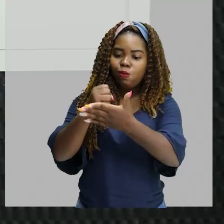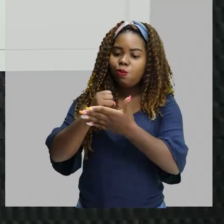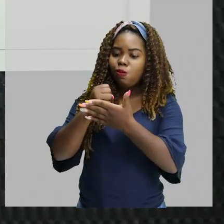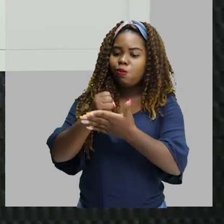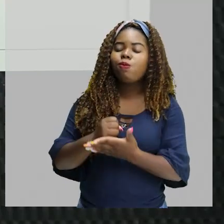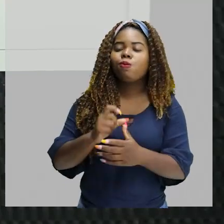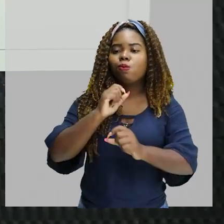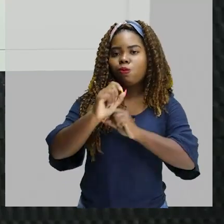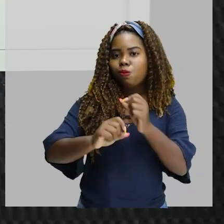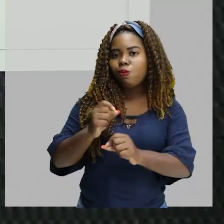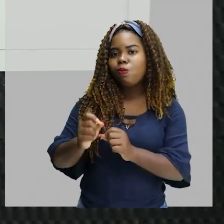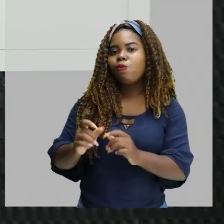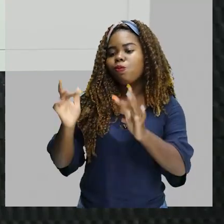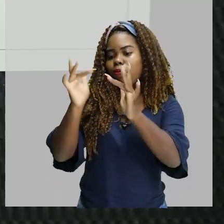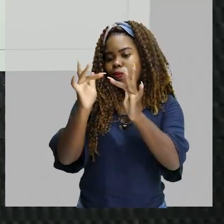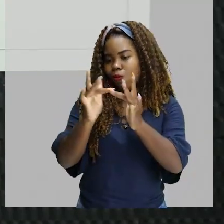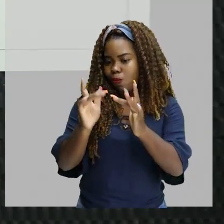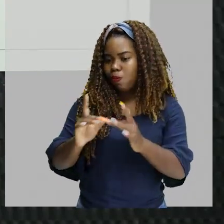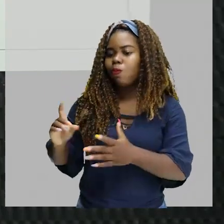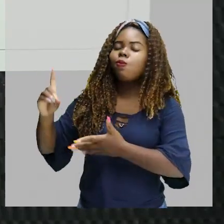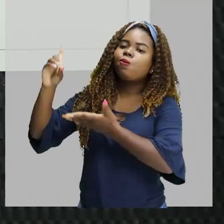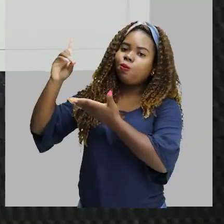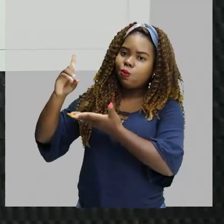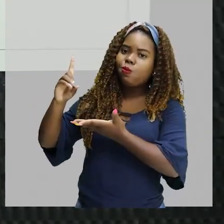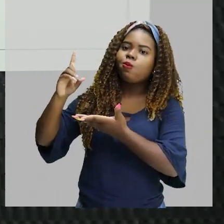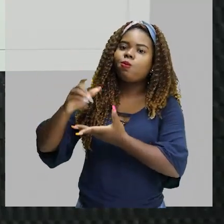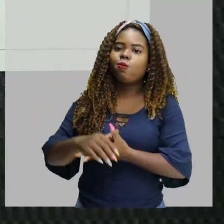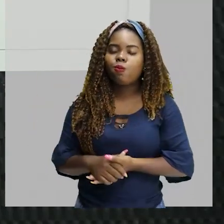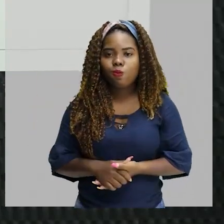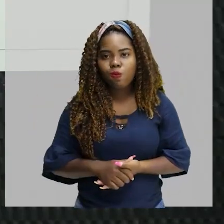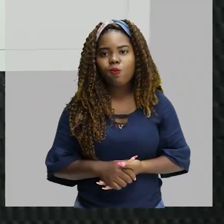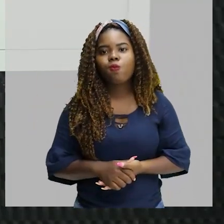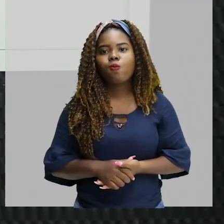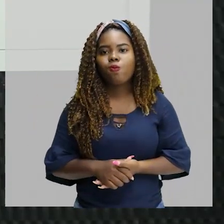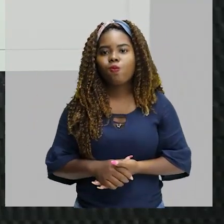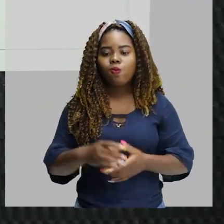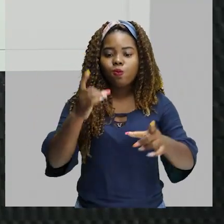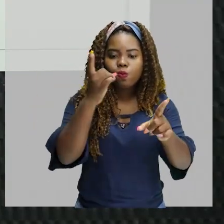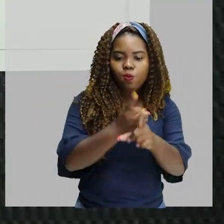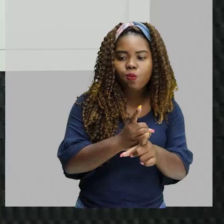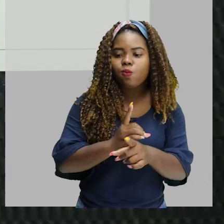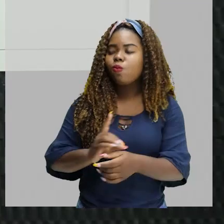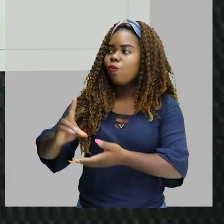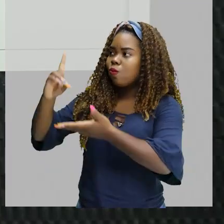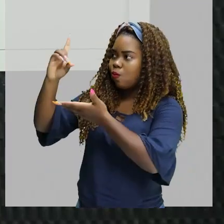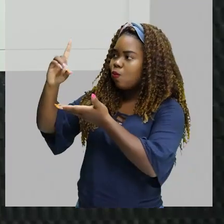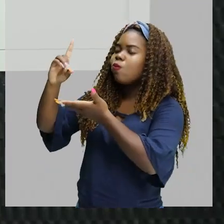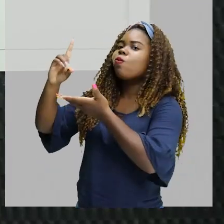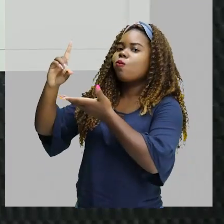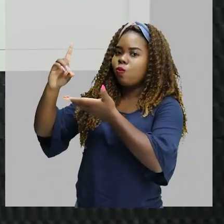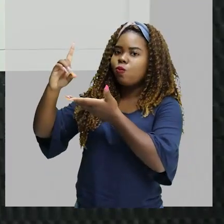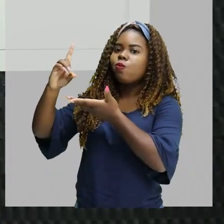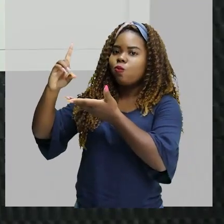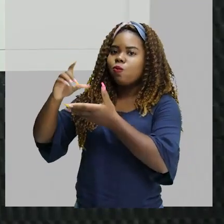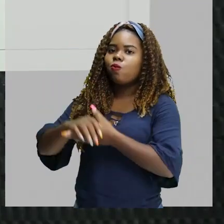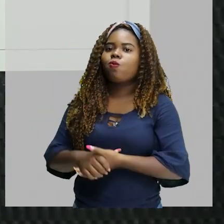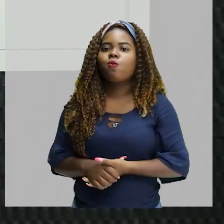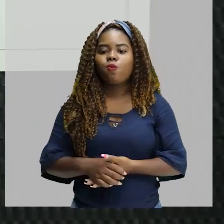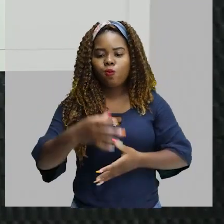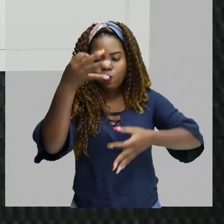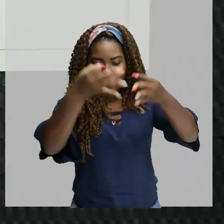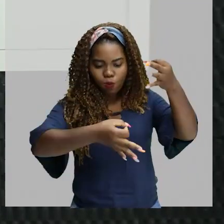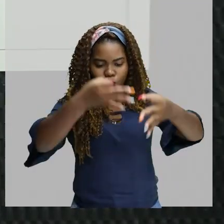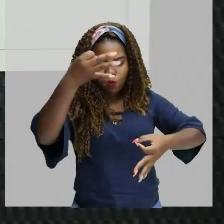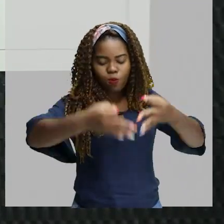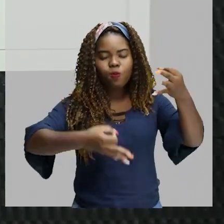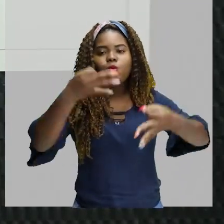dele novamente, e a partir disto, nós teremos ali um reencontro com a divindade para que sejamos julgados. Eu faço